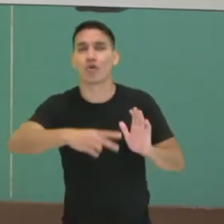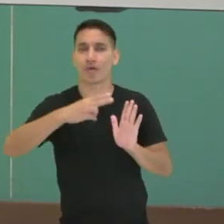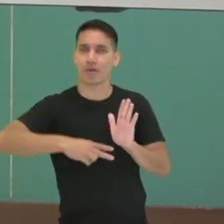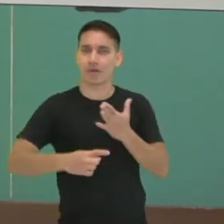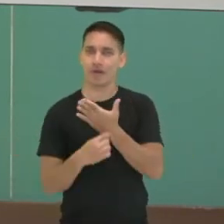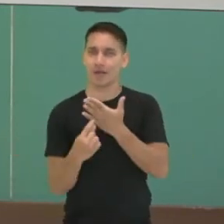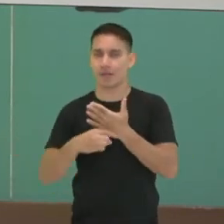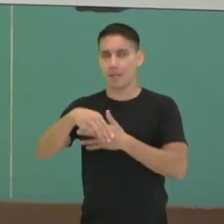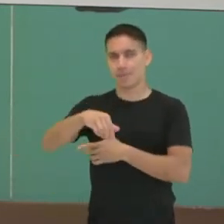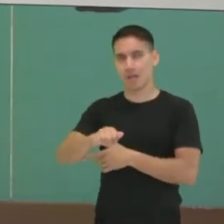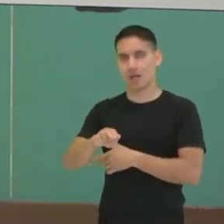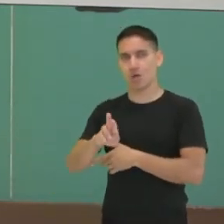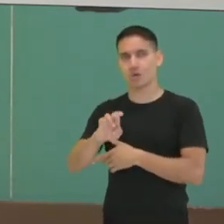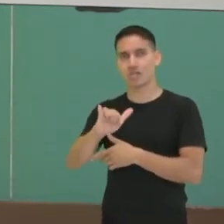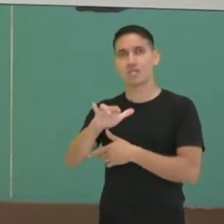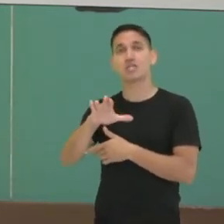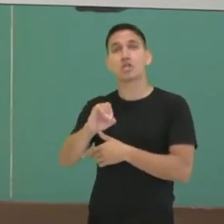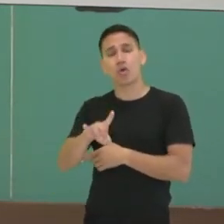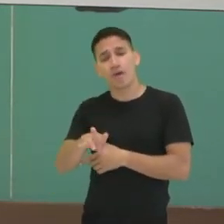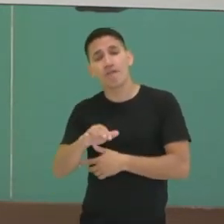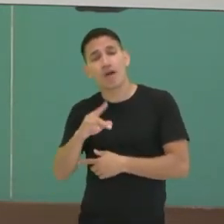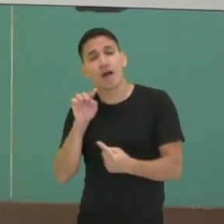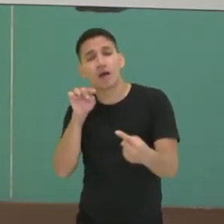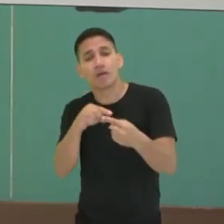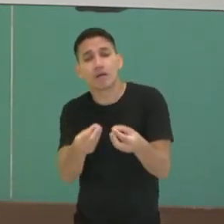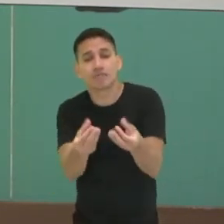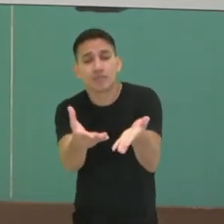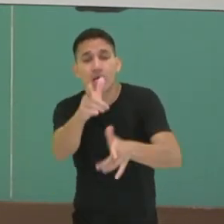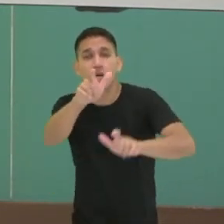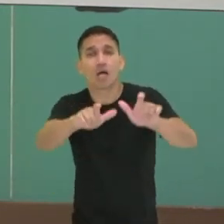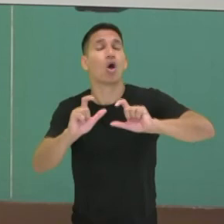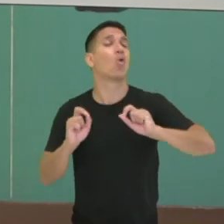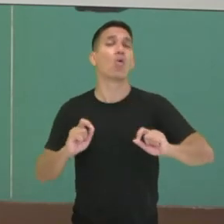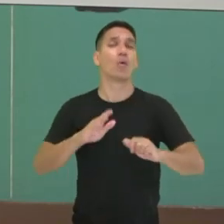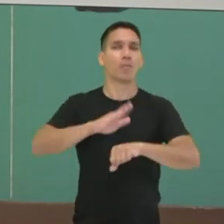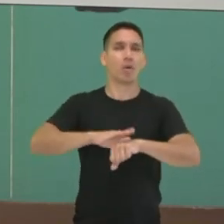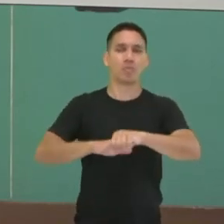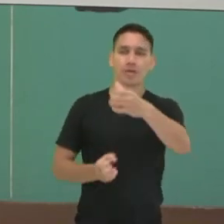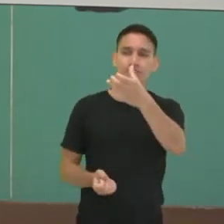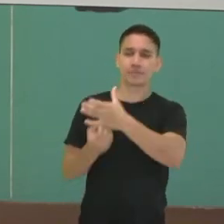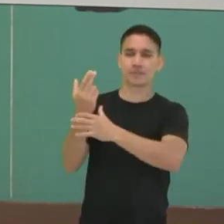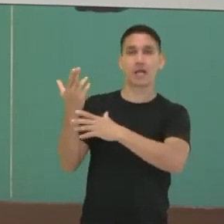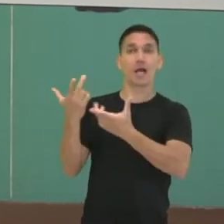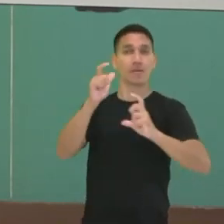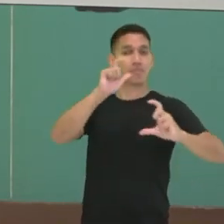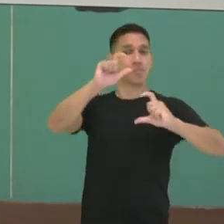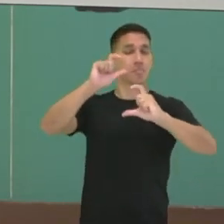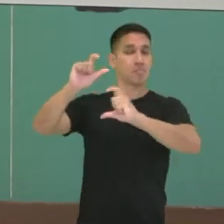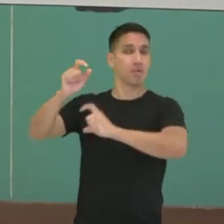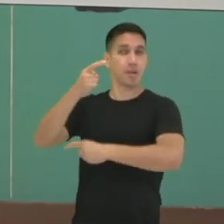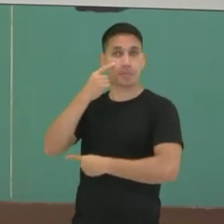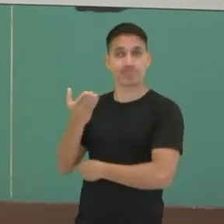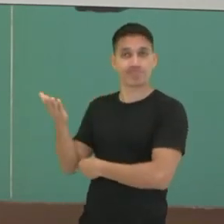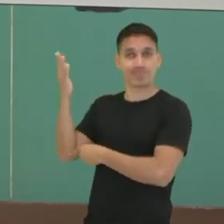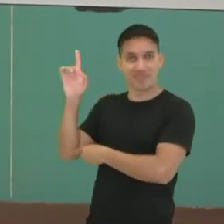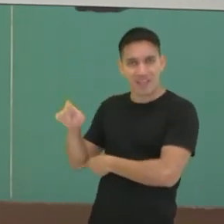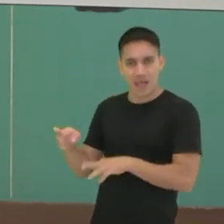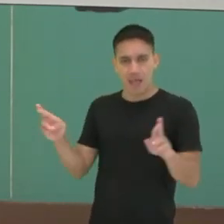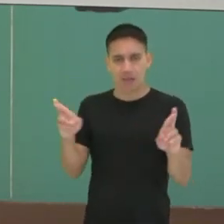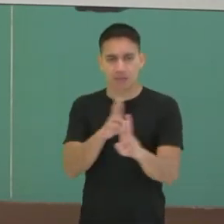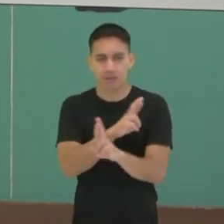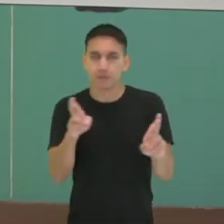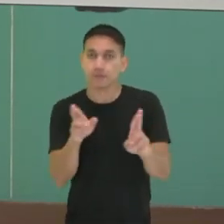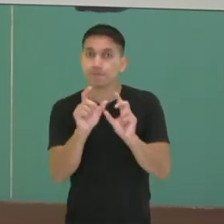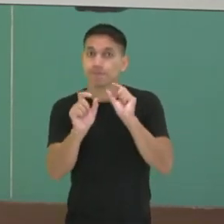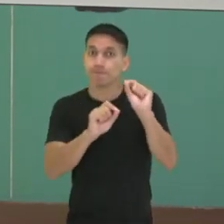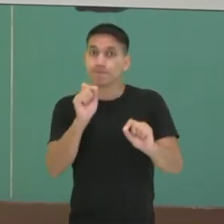Souza teve a intencionalidade de atingir, de afetar ao elaborar essa história em quadrinhos que associa, né,